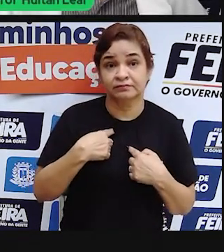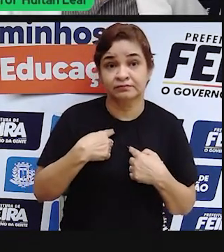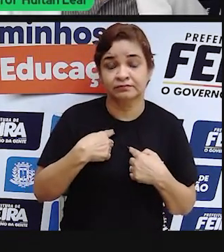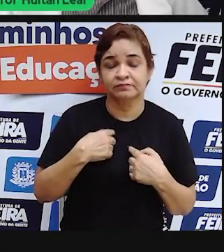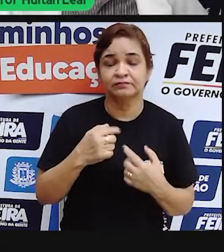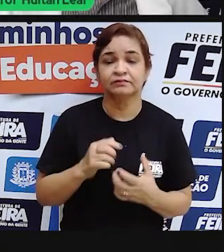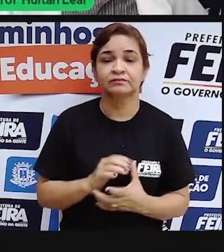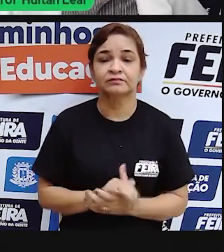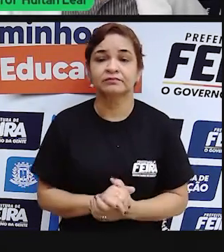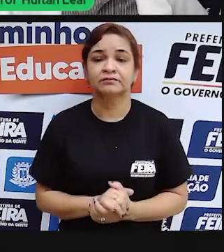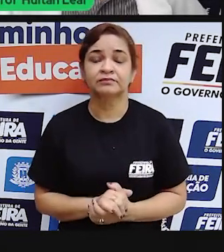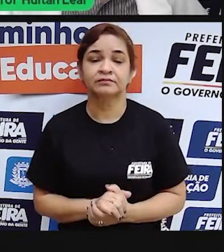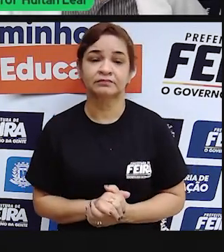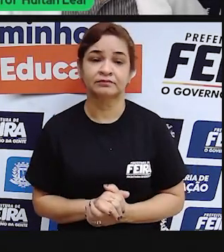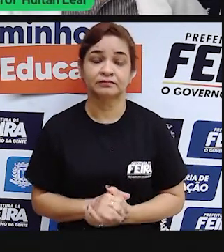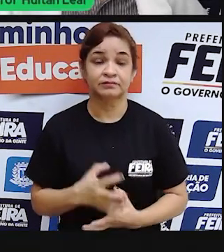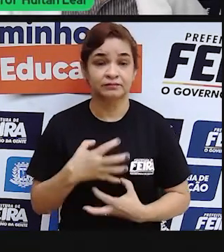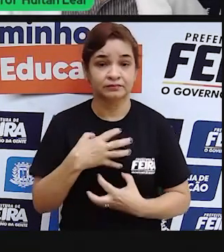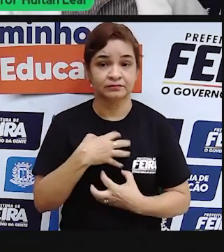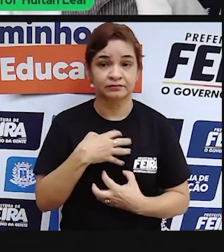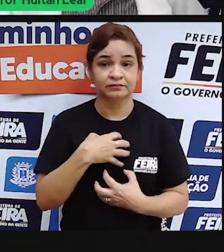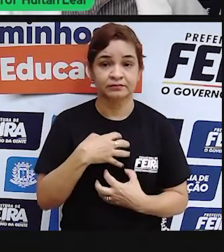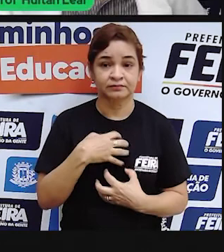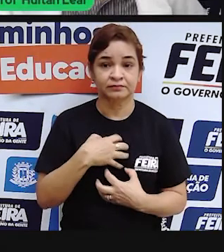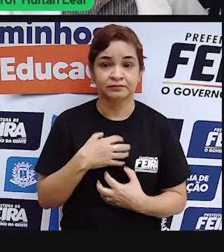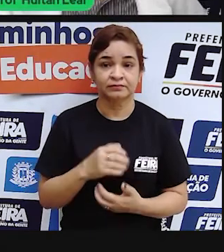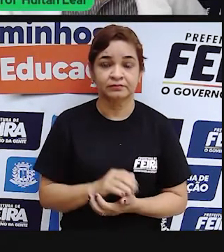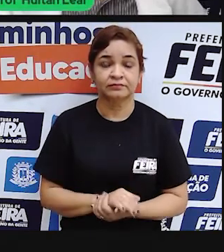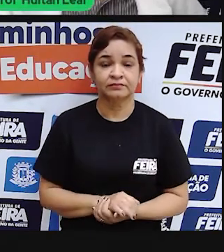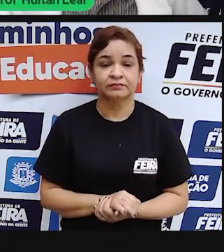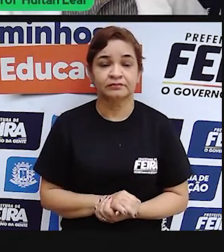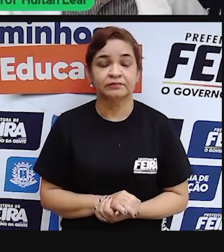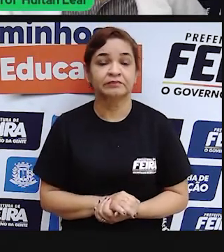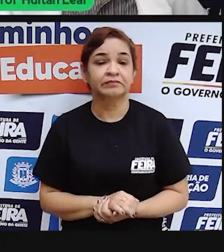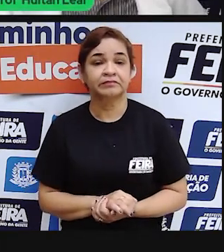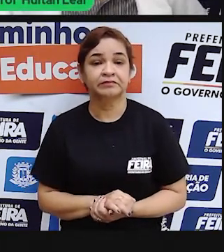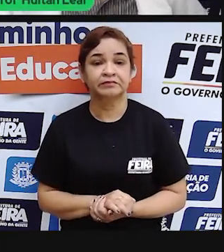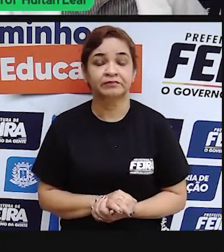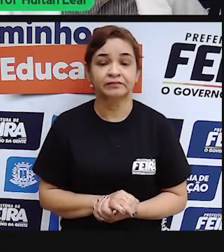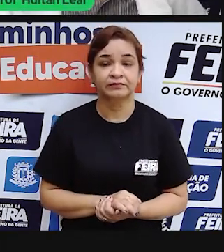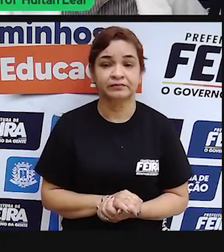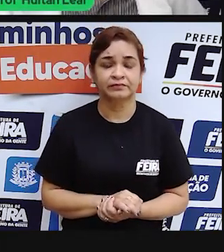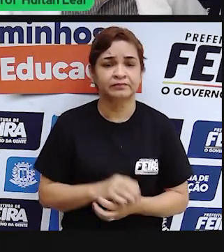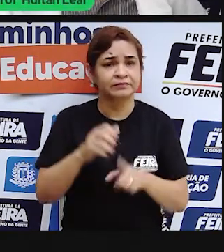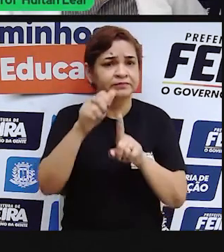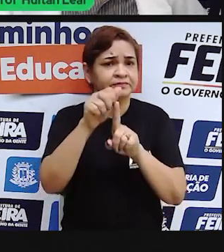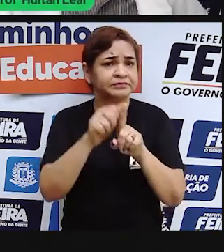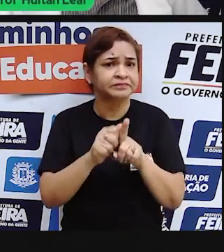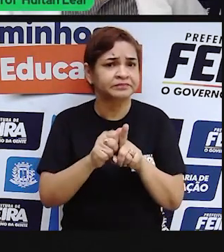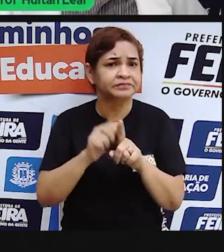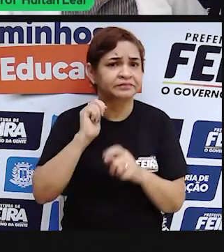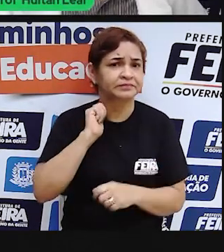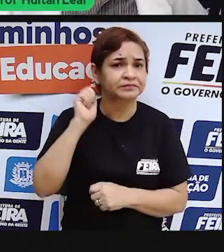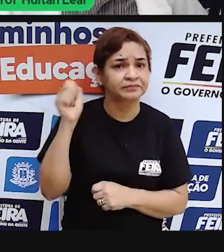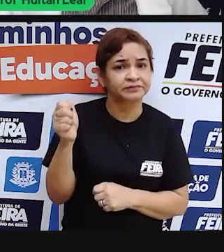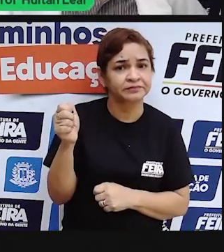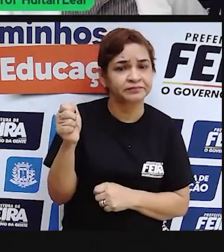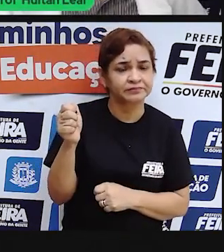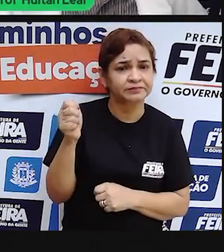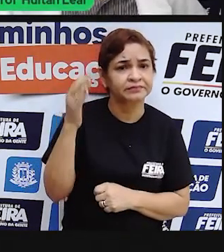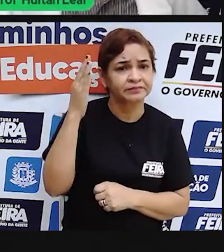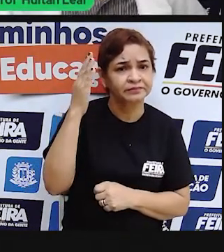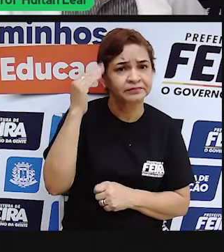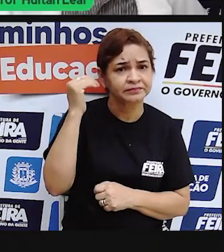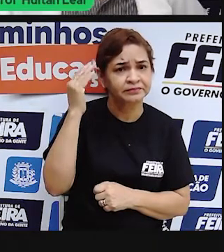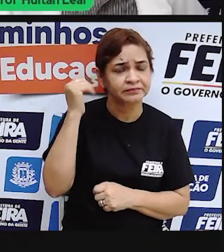Os desejos, que é aquilo que a gente sente, não é? Não é material. O mês, por exemplo, abril. Sabemos